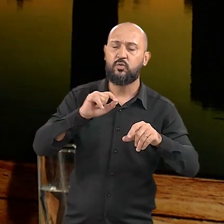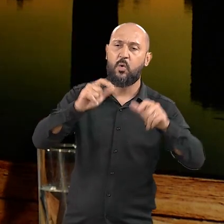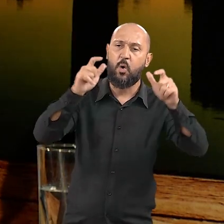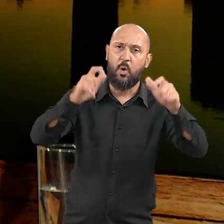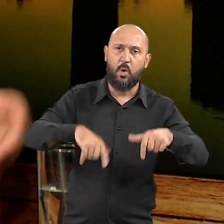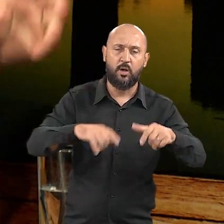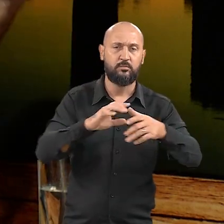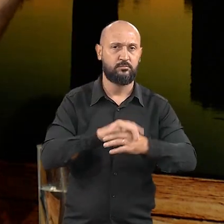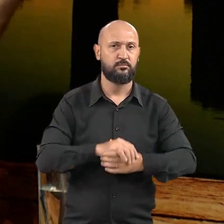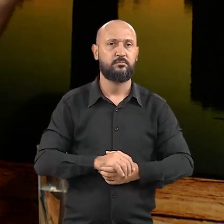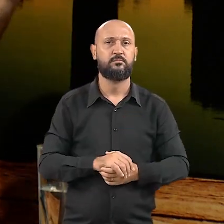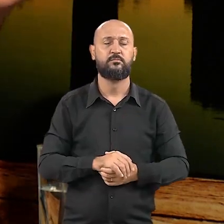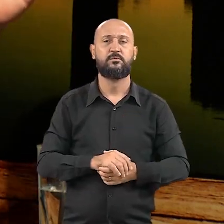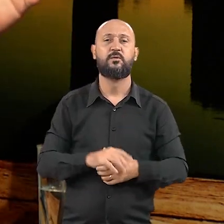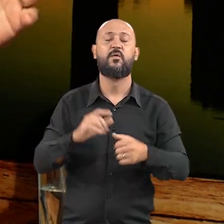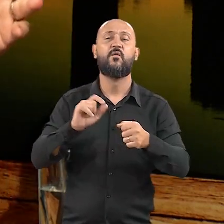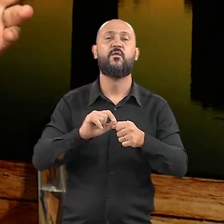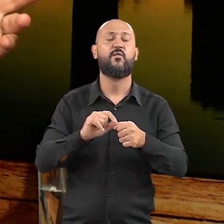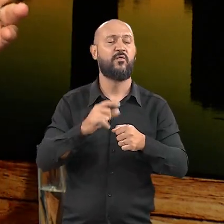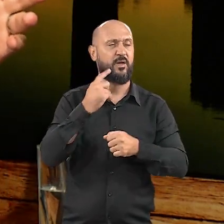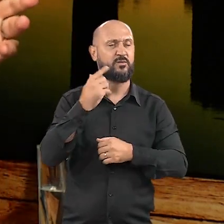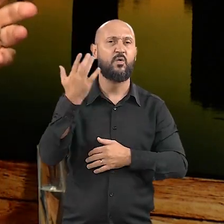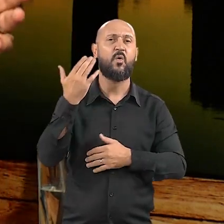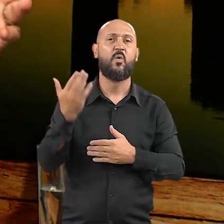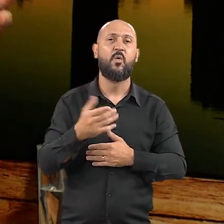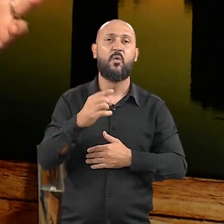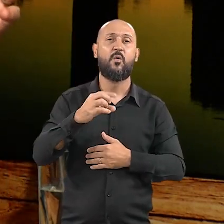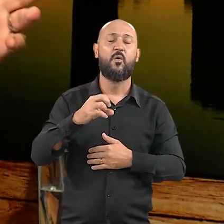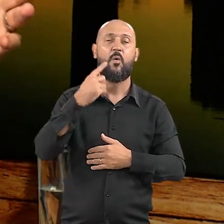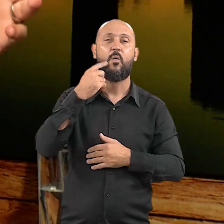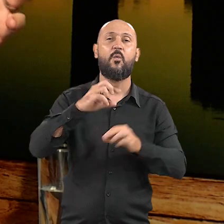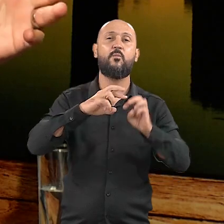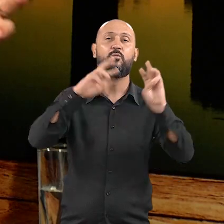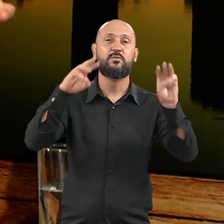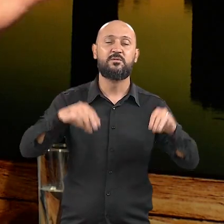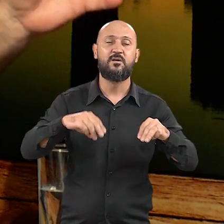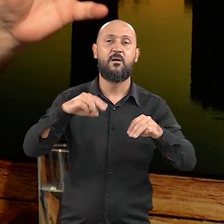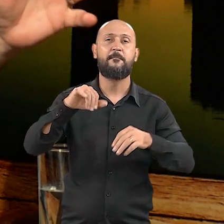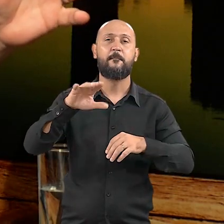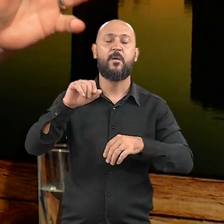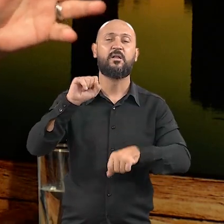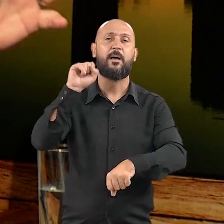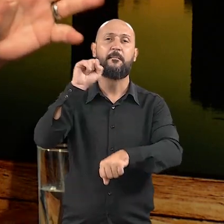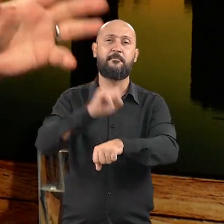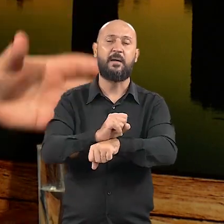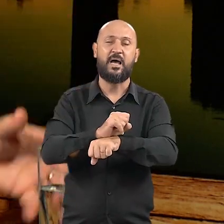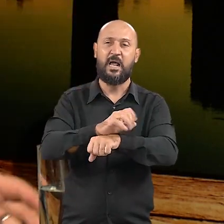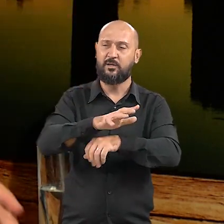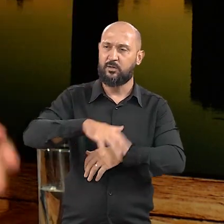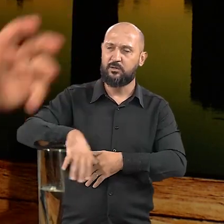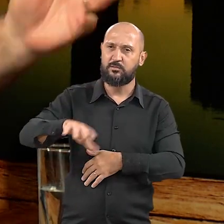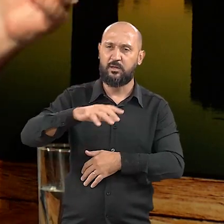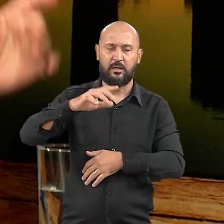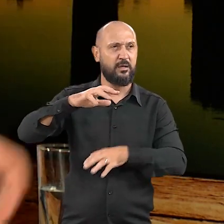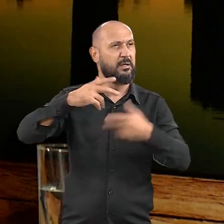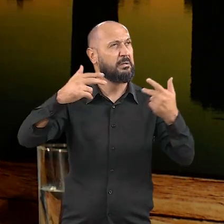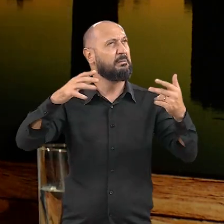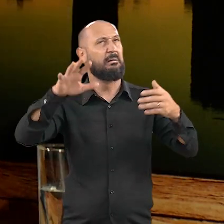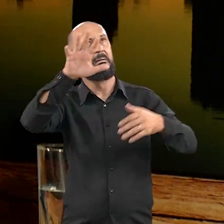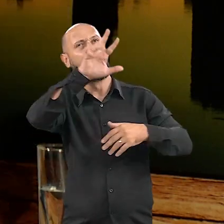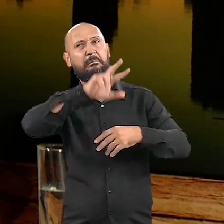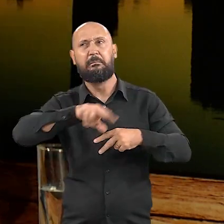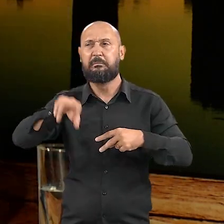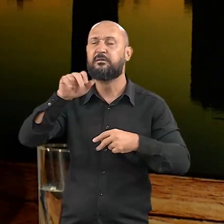locação, aí fizemos lá onde hoje é o Marco, estava em obra ainda, parado, uma obra parada ali aquele cenário